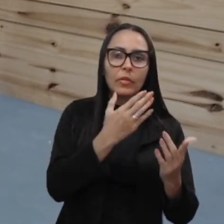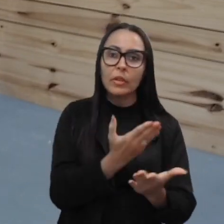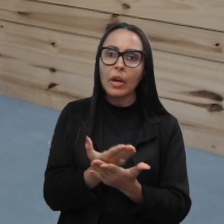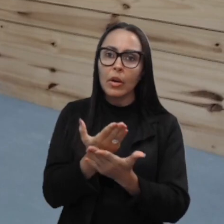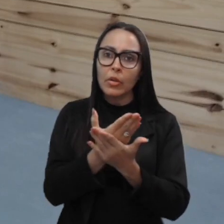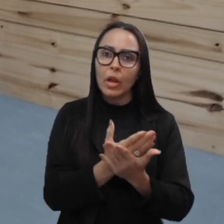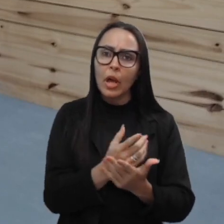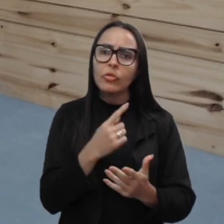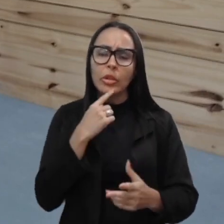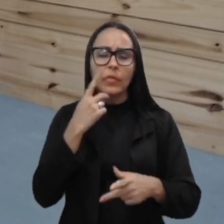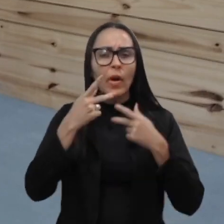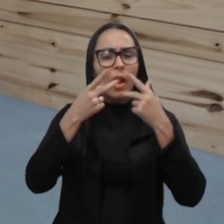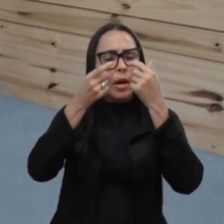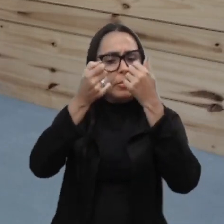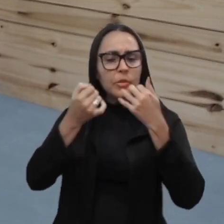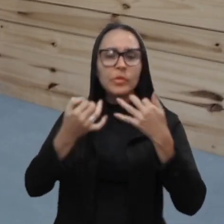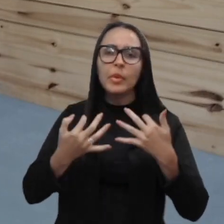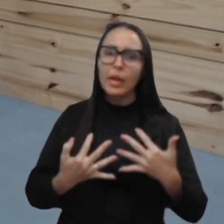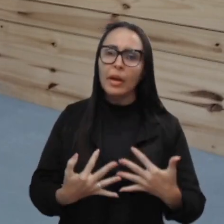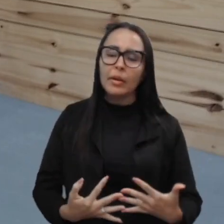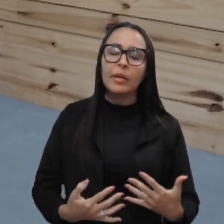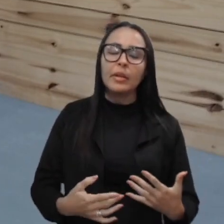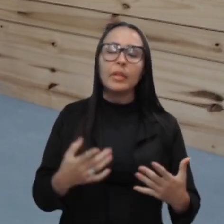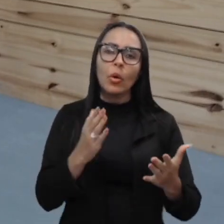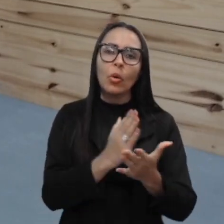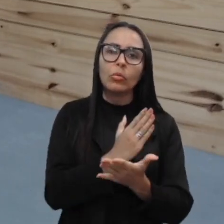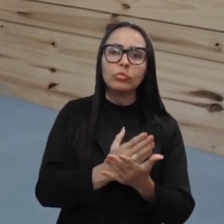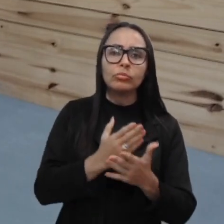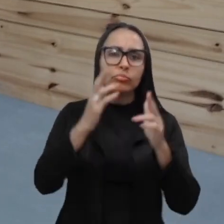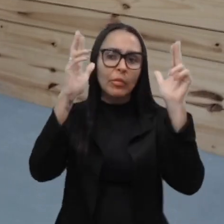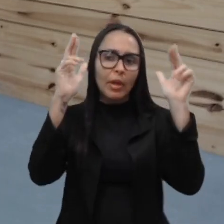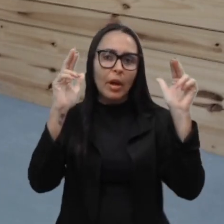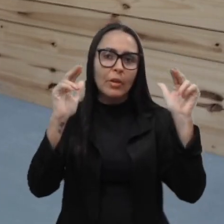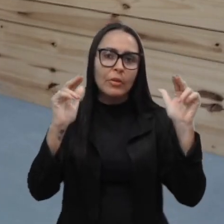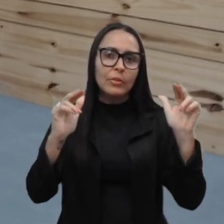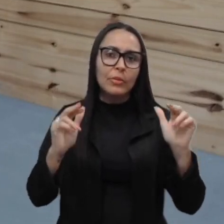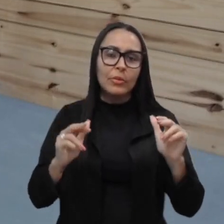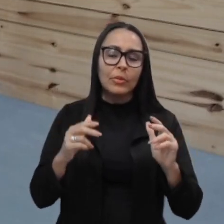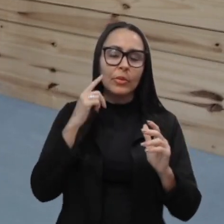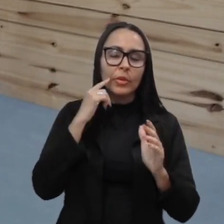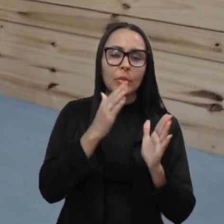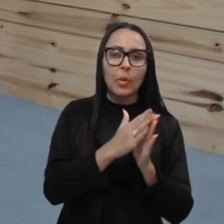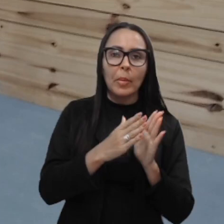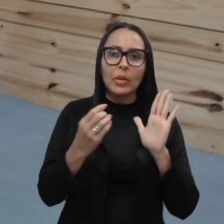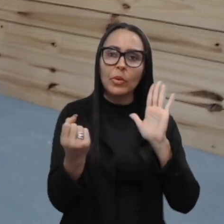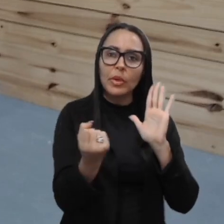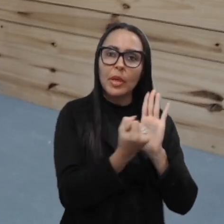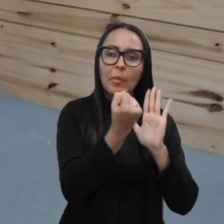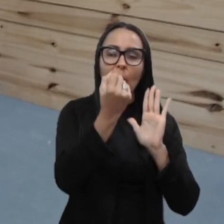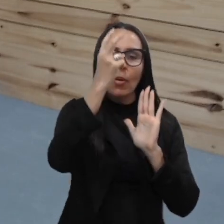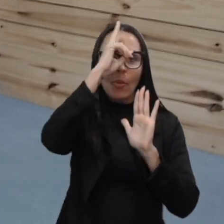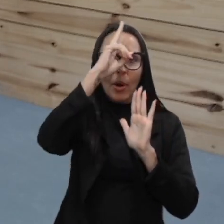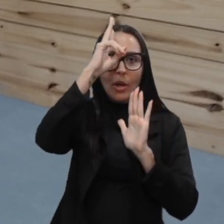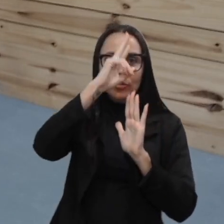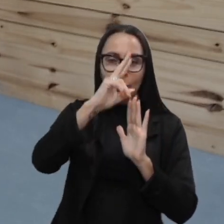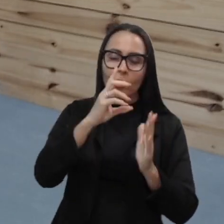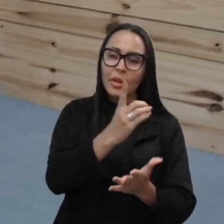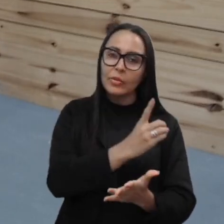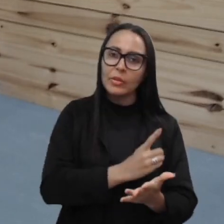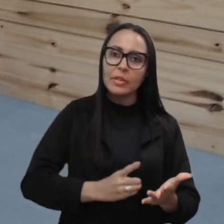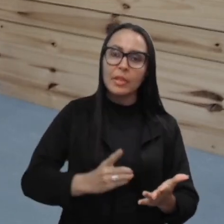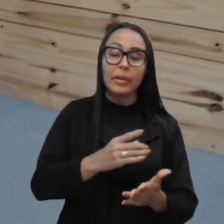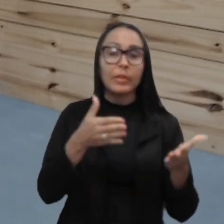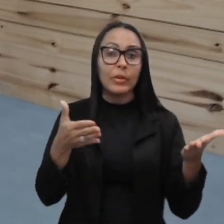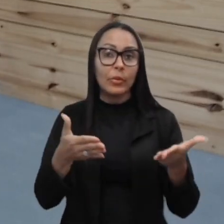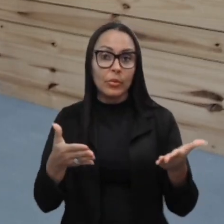é a gente falar mais um pouquinho sobre alguns assuntos, né, e momentos marcantes da história do design. Hoje a gente vai